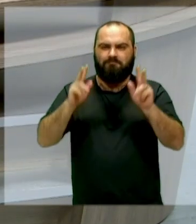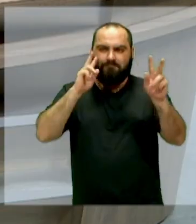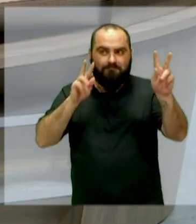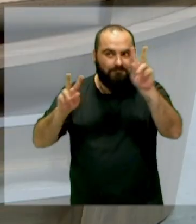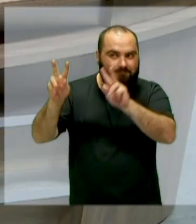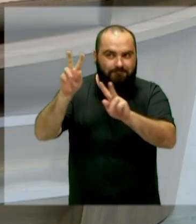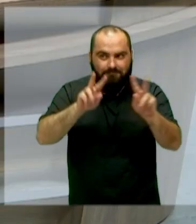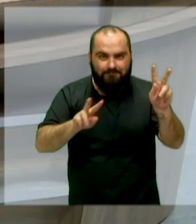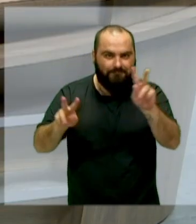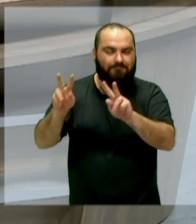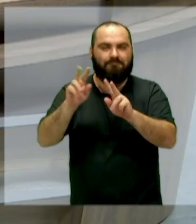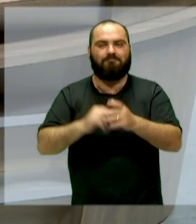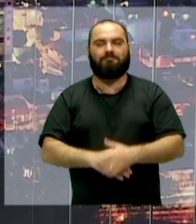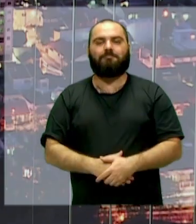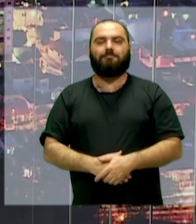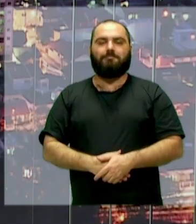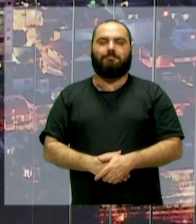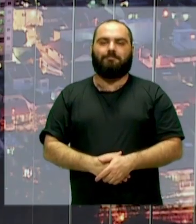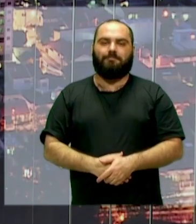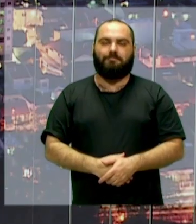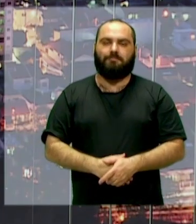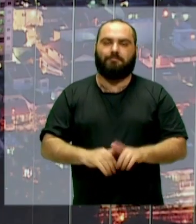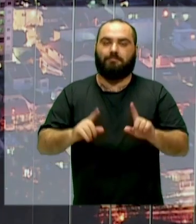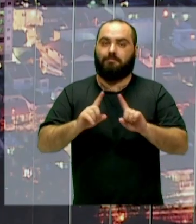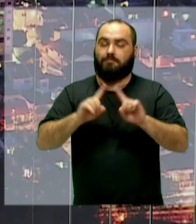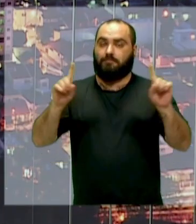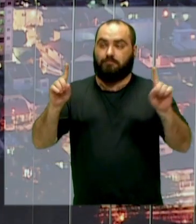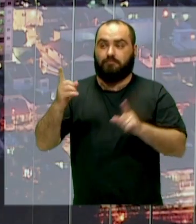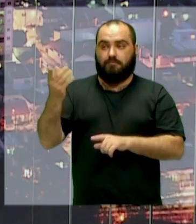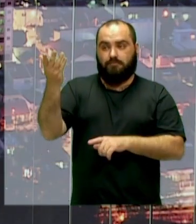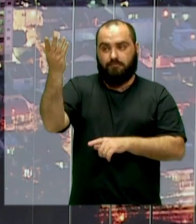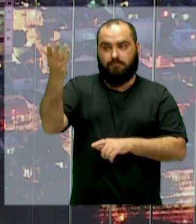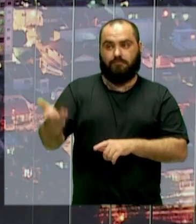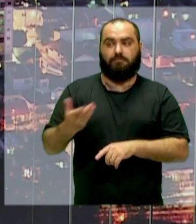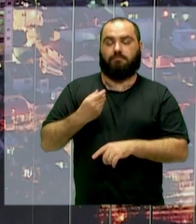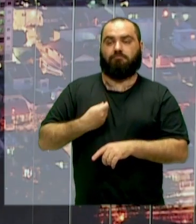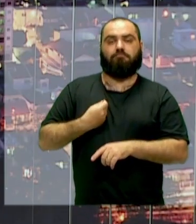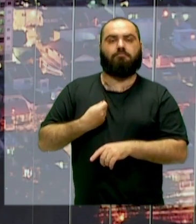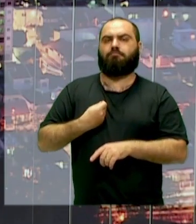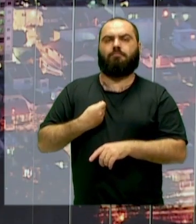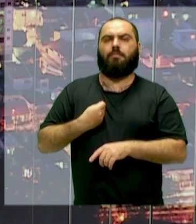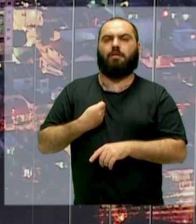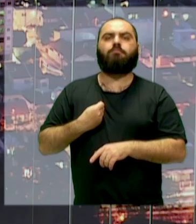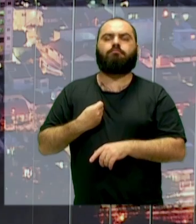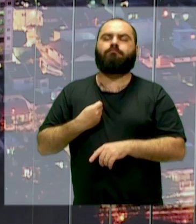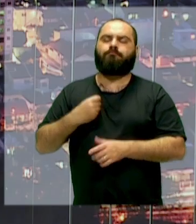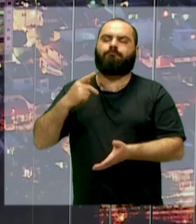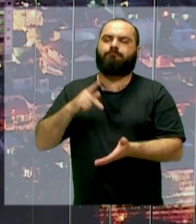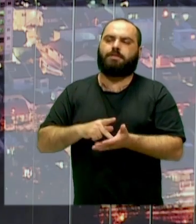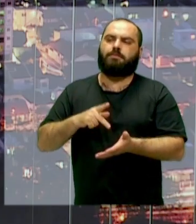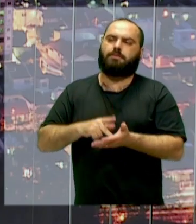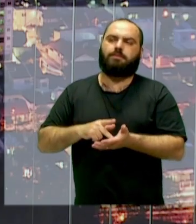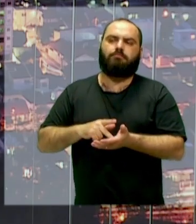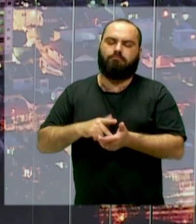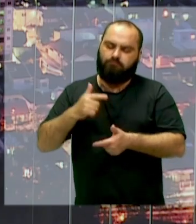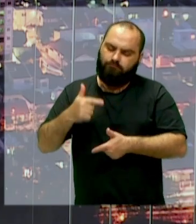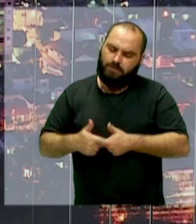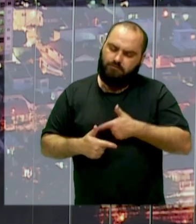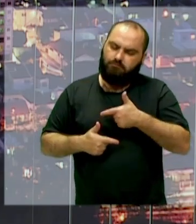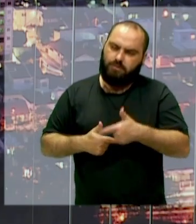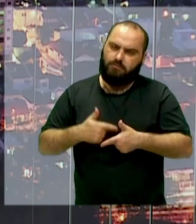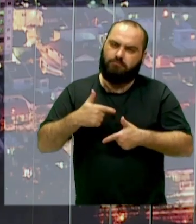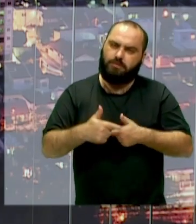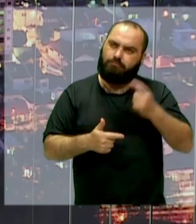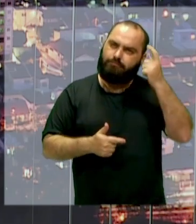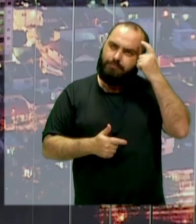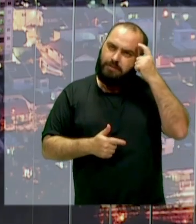a gente tá falando e Mas não é por est na presença dela não é porque realmente a gente trabalha aqui pensando um